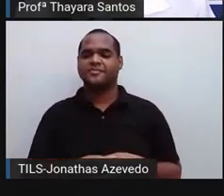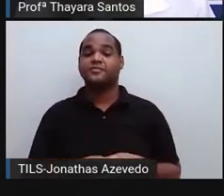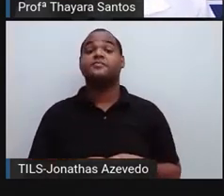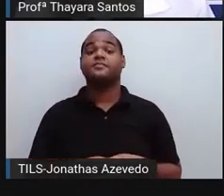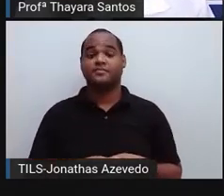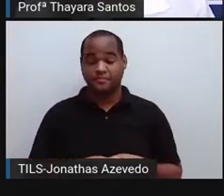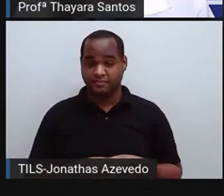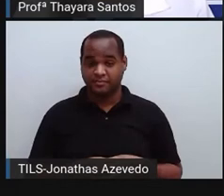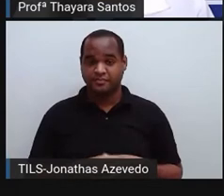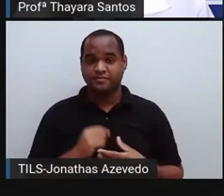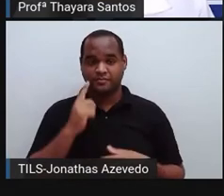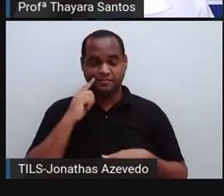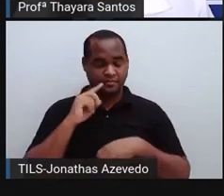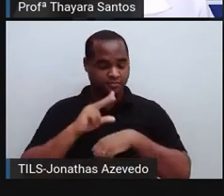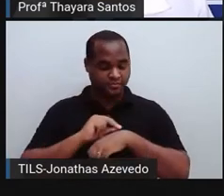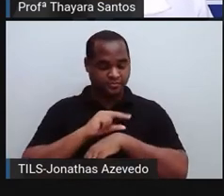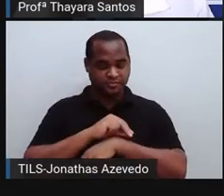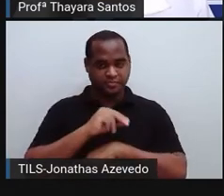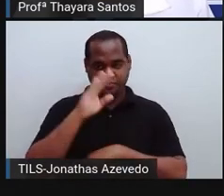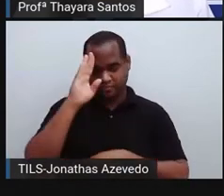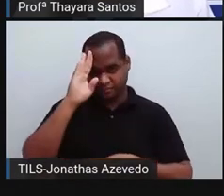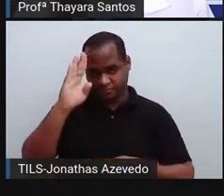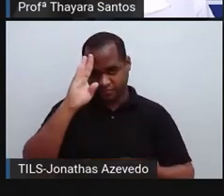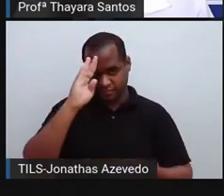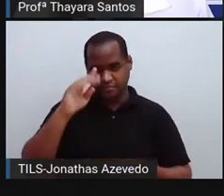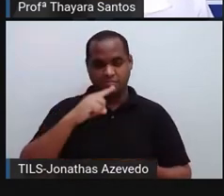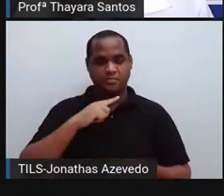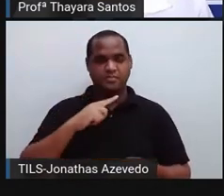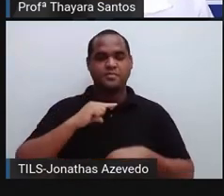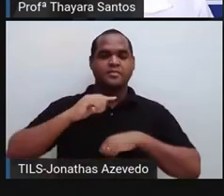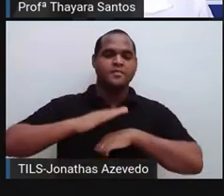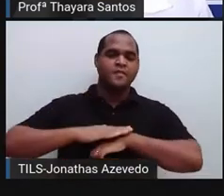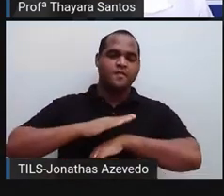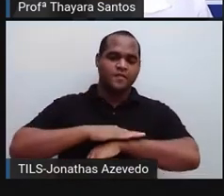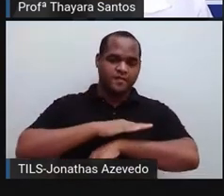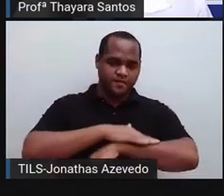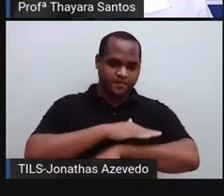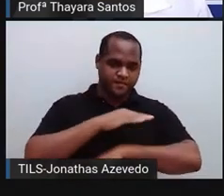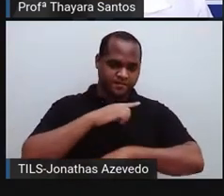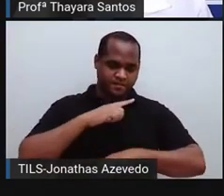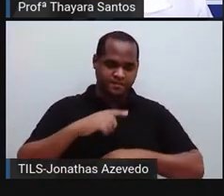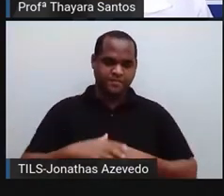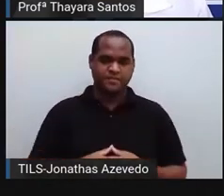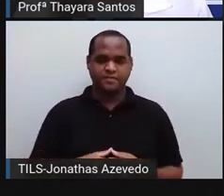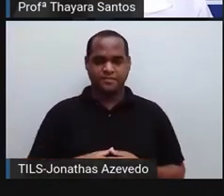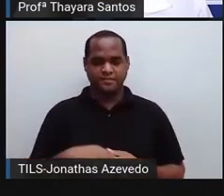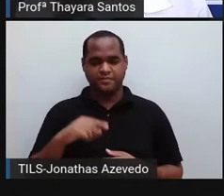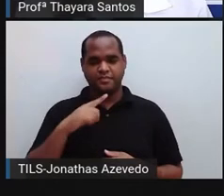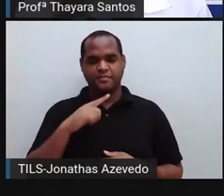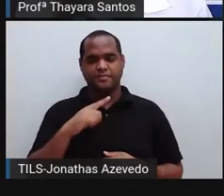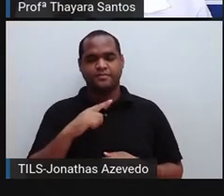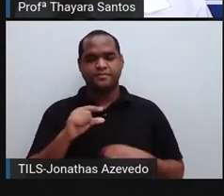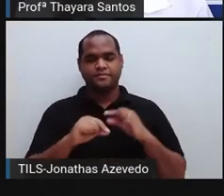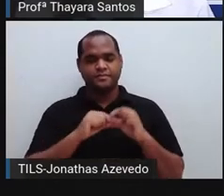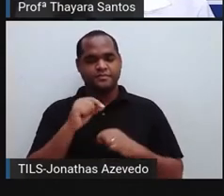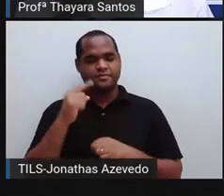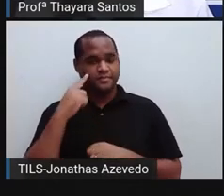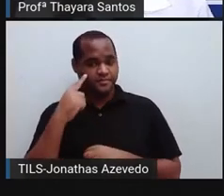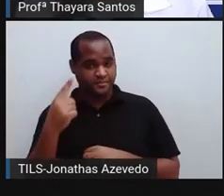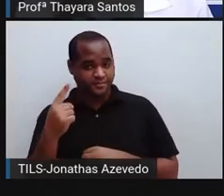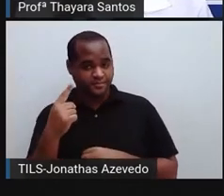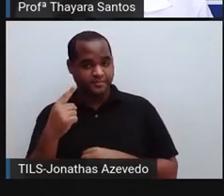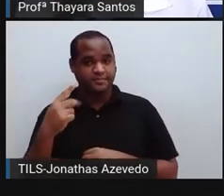o gafanhoto vai ser o consumidor primário, o sapo vai ser o consumidor secundário, porque ele vai lá e se alimenta do gafanhoto,